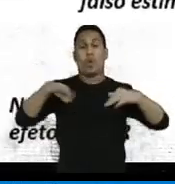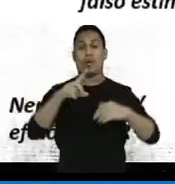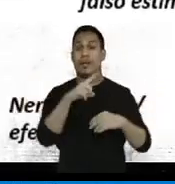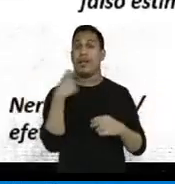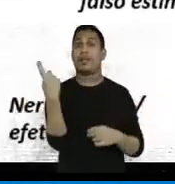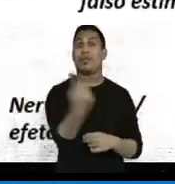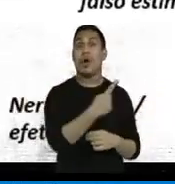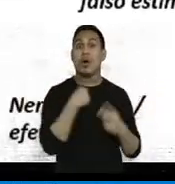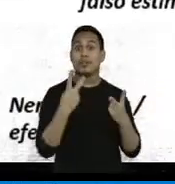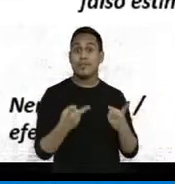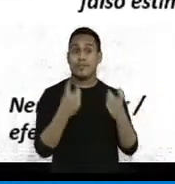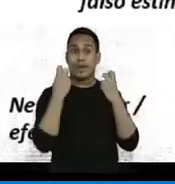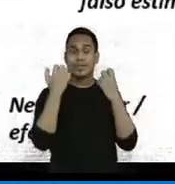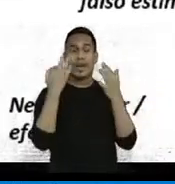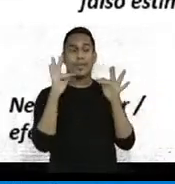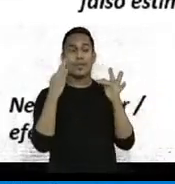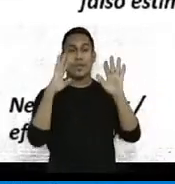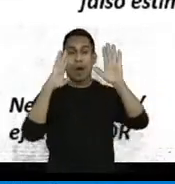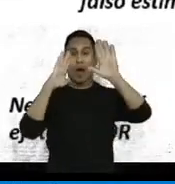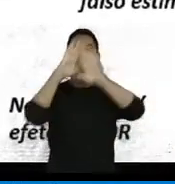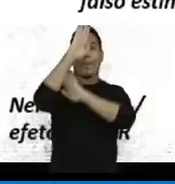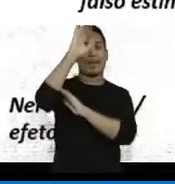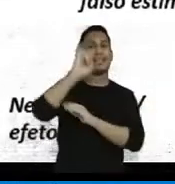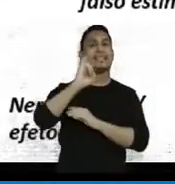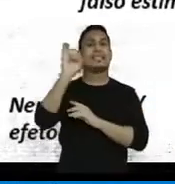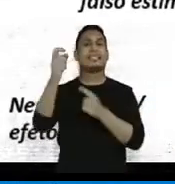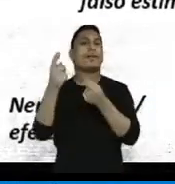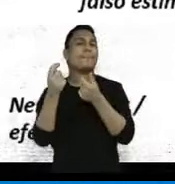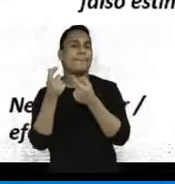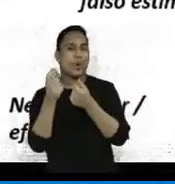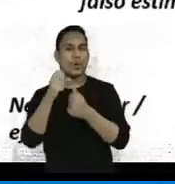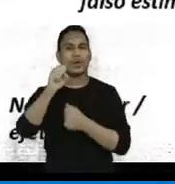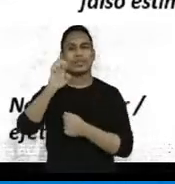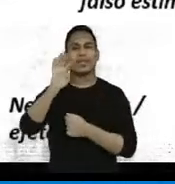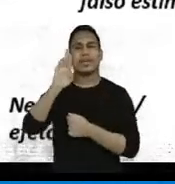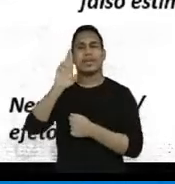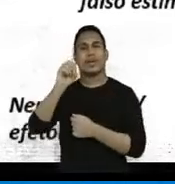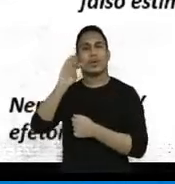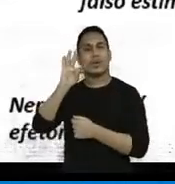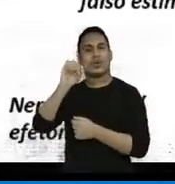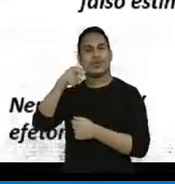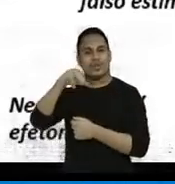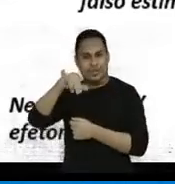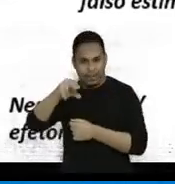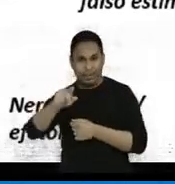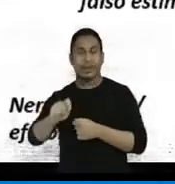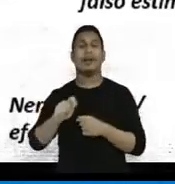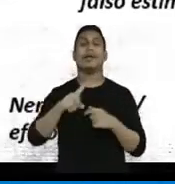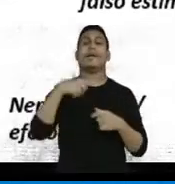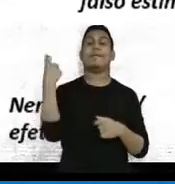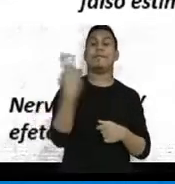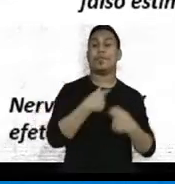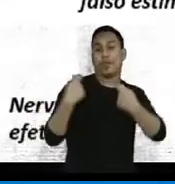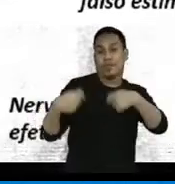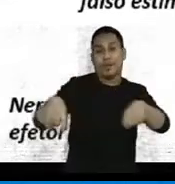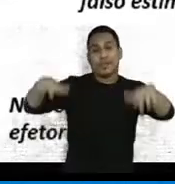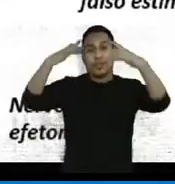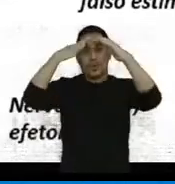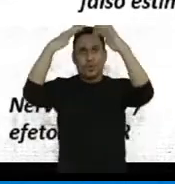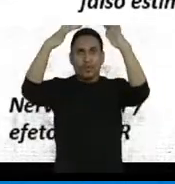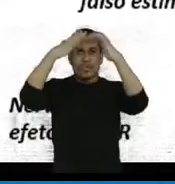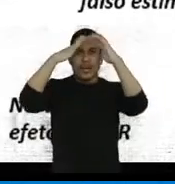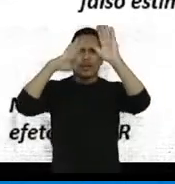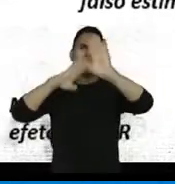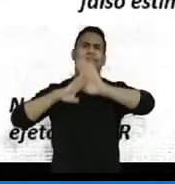pouca serotonina no nosso cérebro. Então, a gente precisa fazer o nosso cérebro aumentar a quantidade de serotonina.